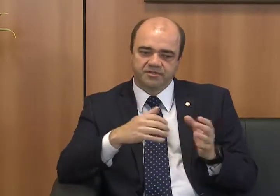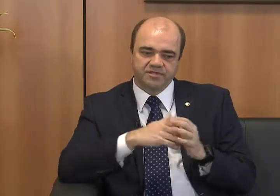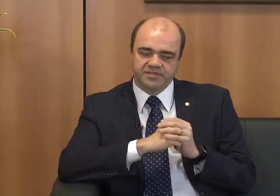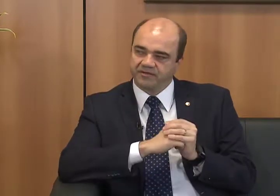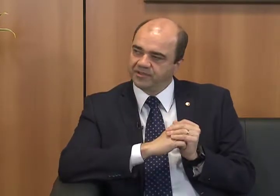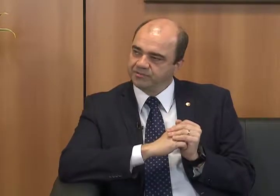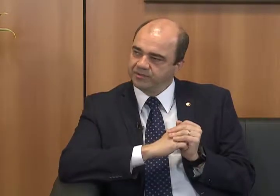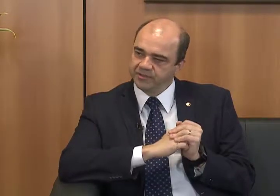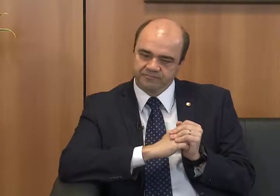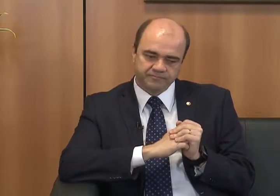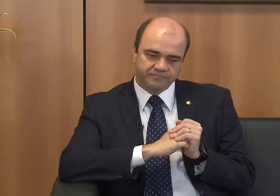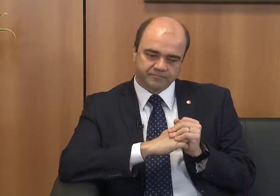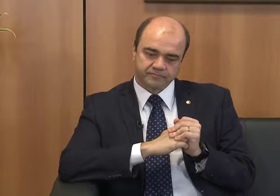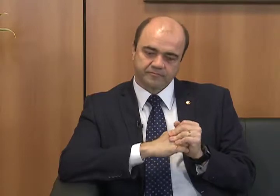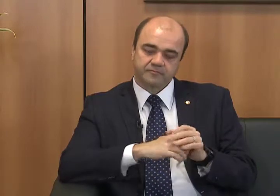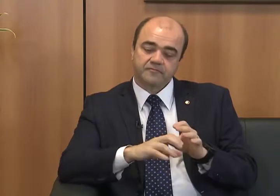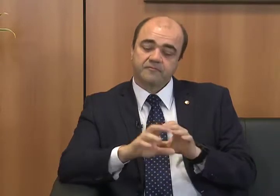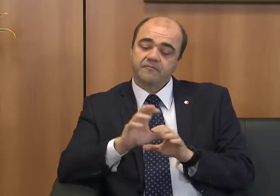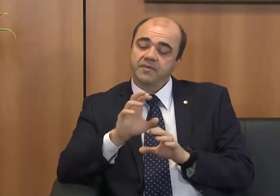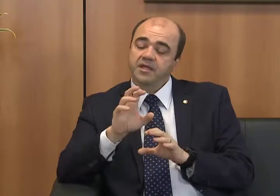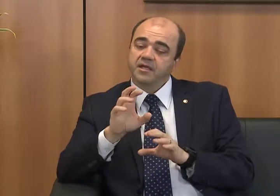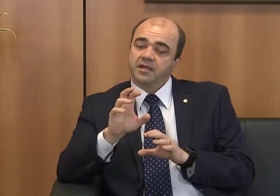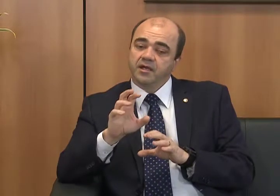a abolição da escravatura.